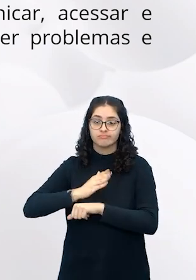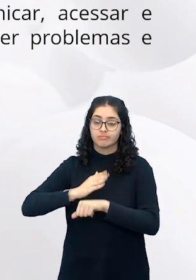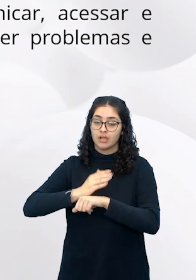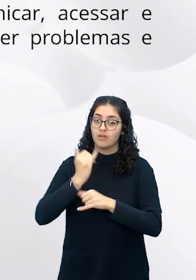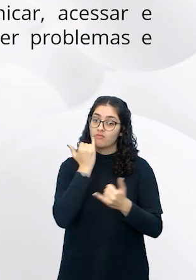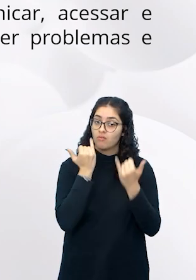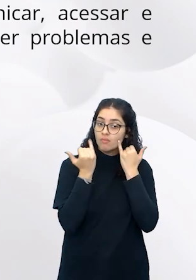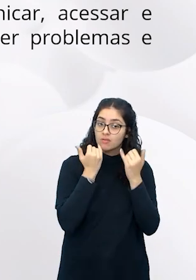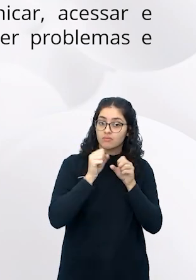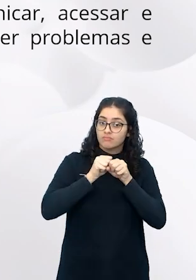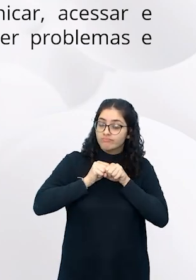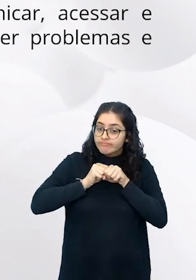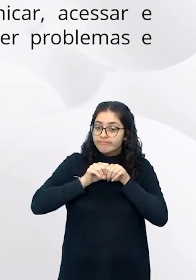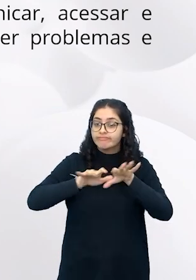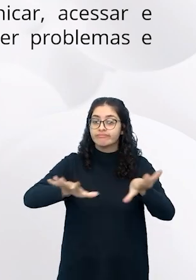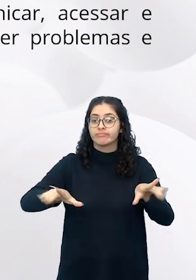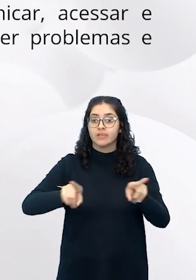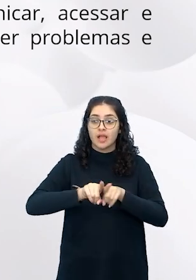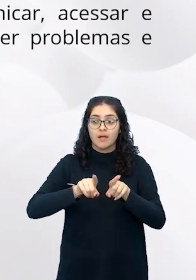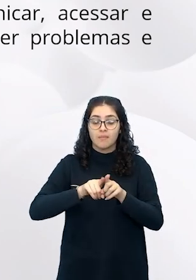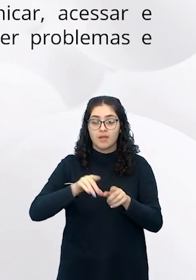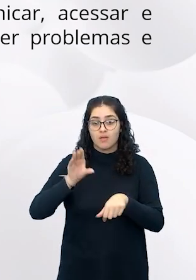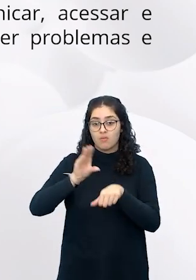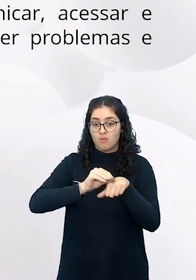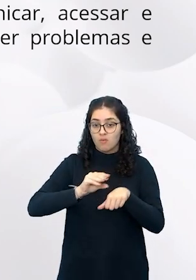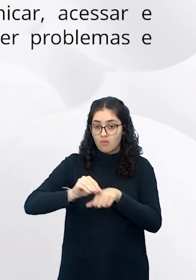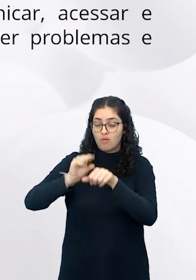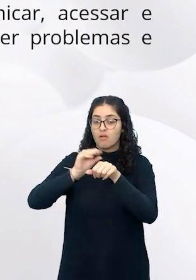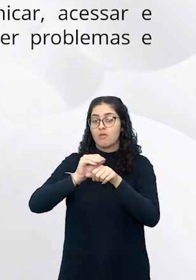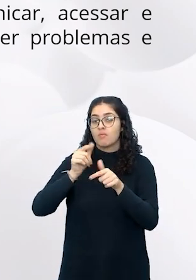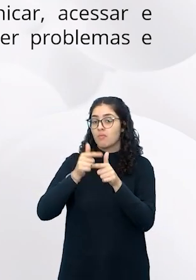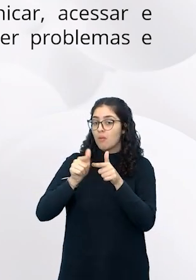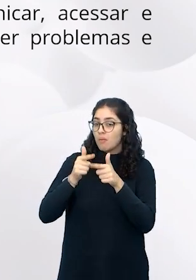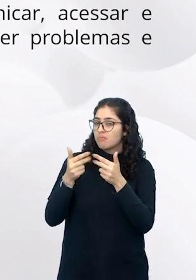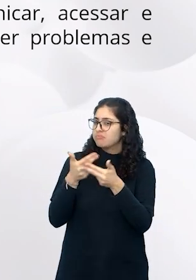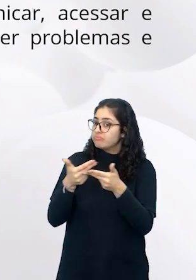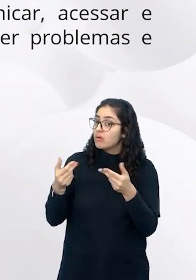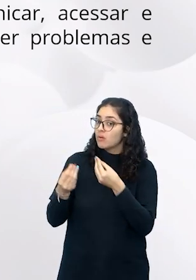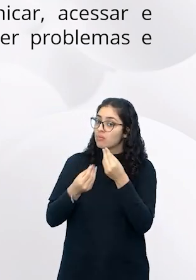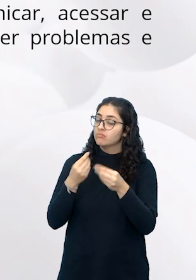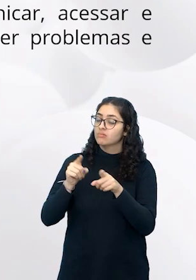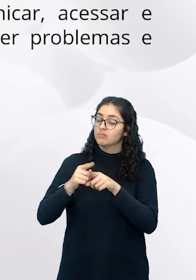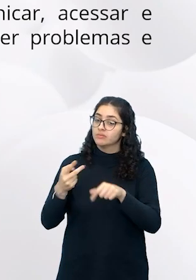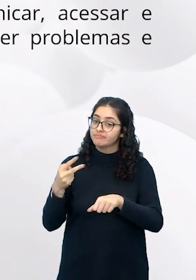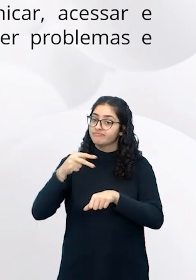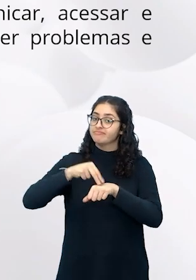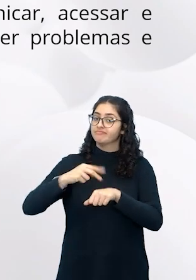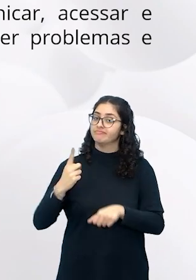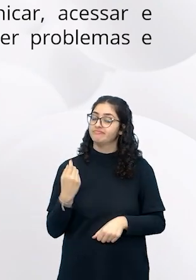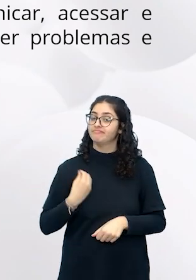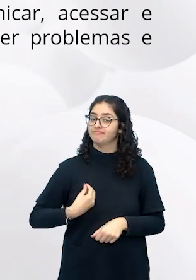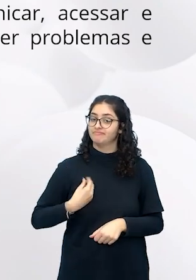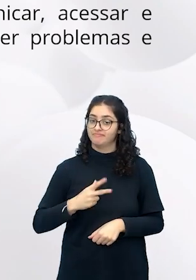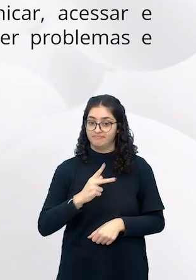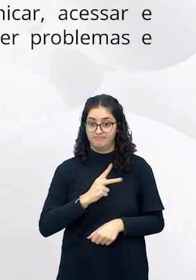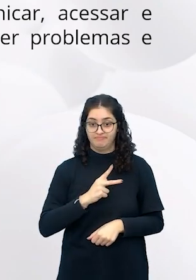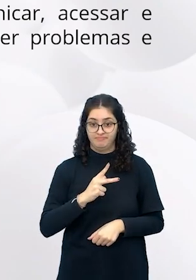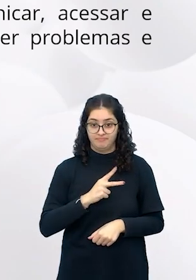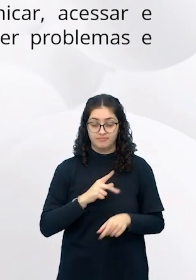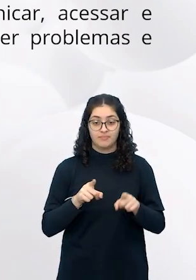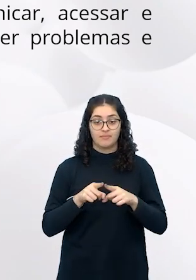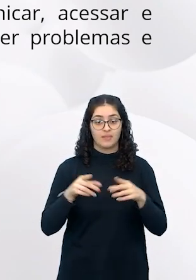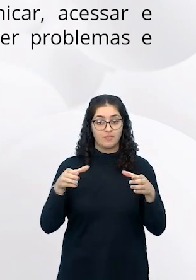disseminar informações, produzir conhecimentos, resolver problemas e exercer o protagonismo e a autoria na vida pessoal